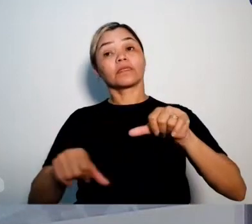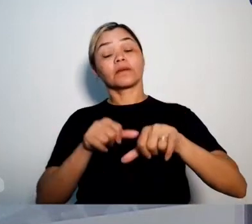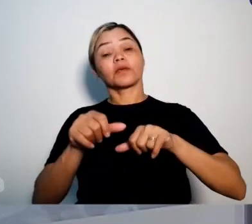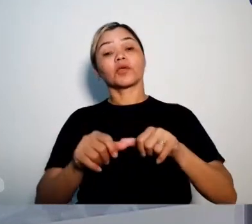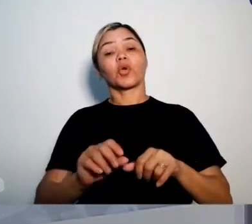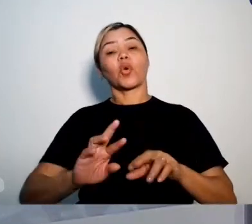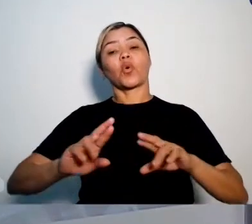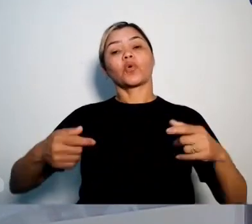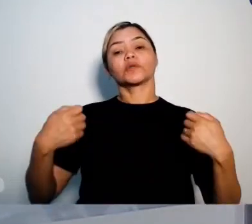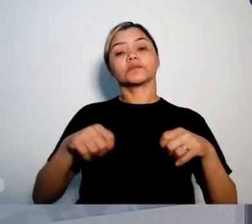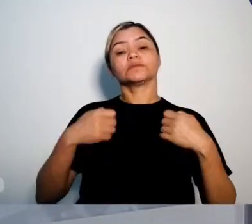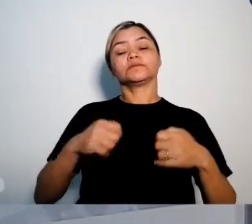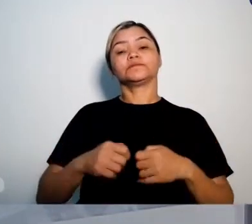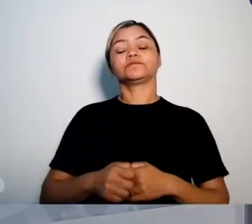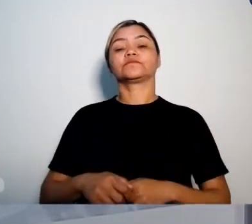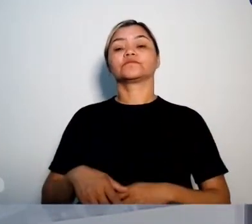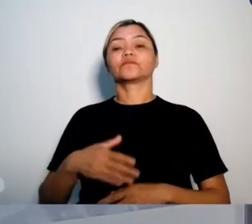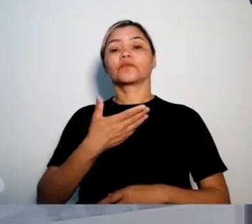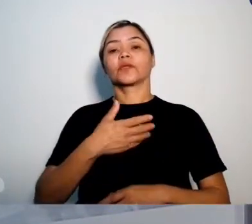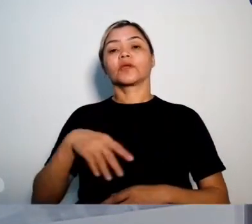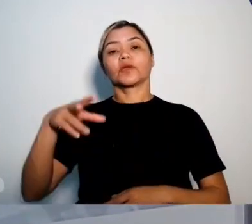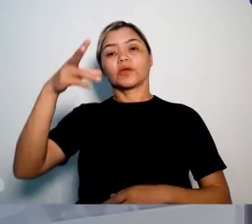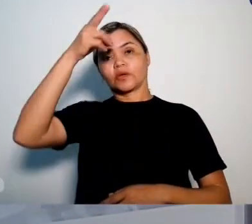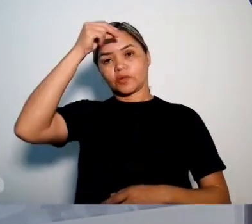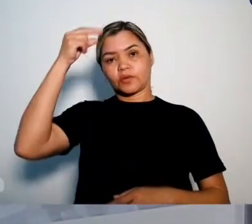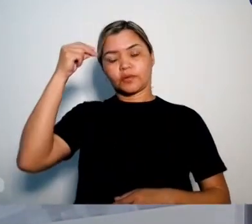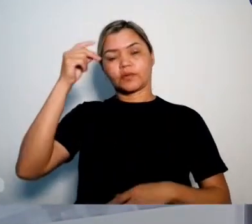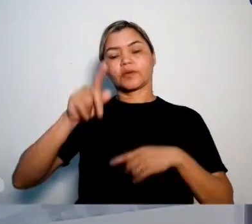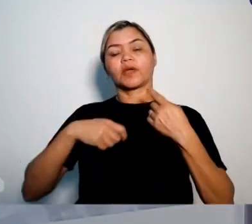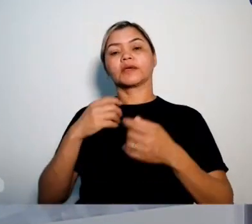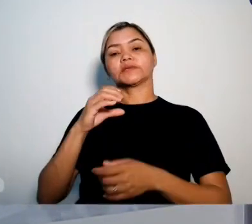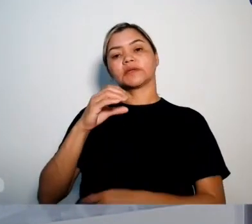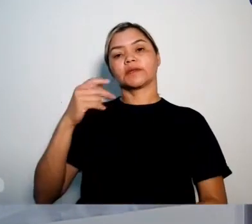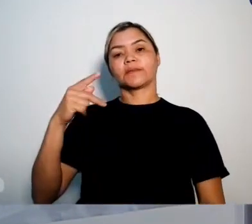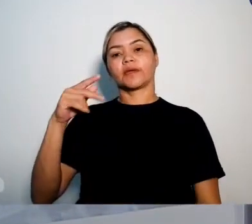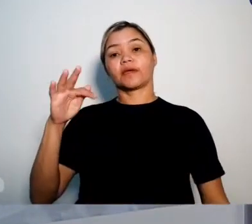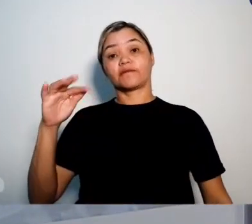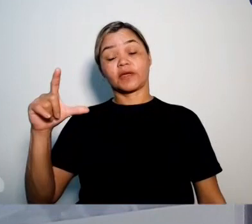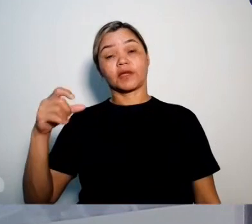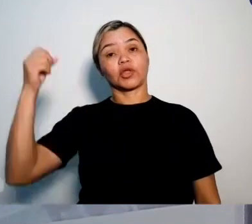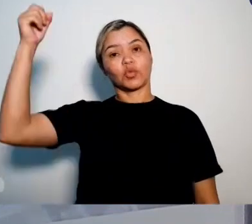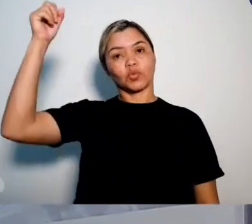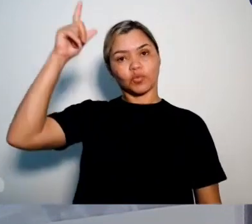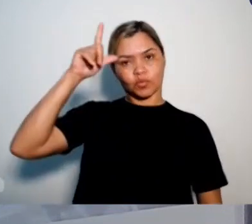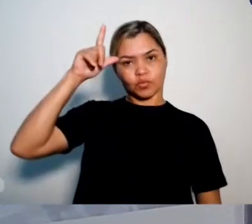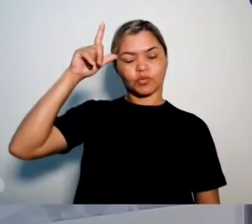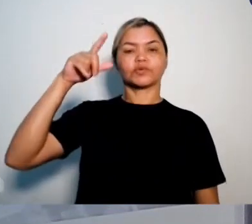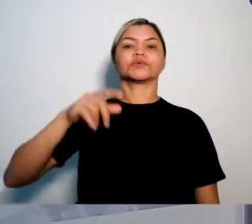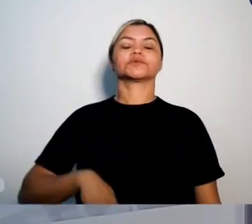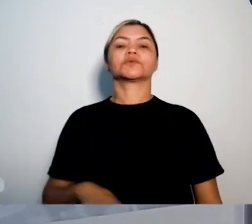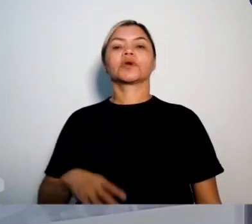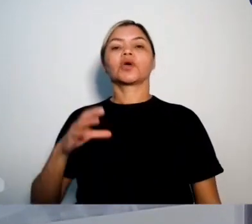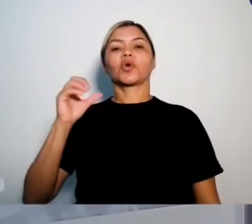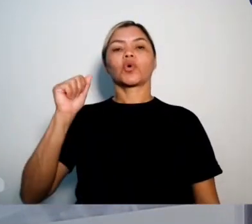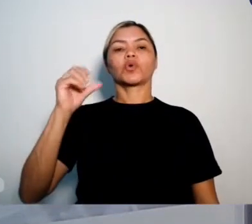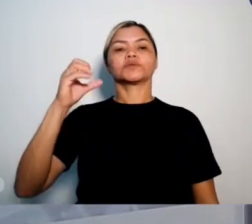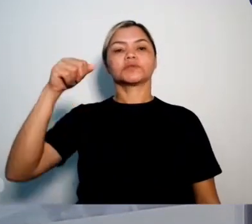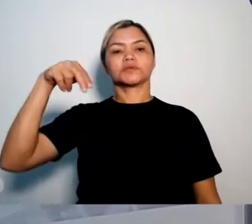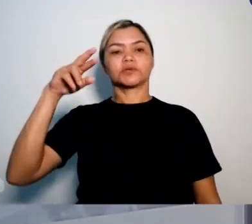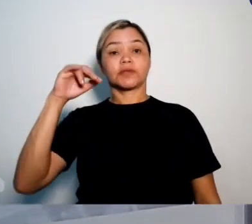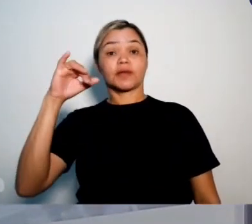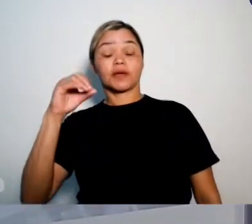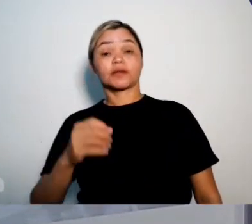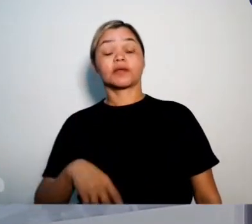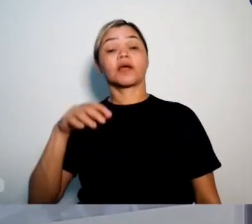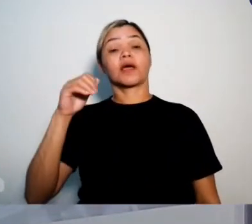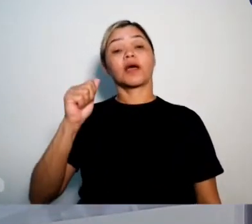do Poder Executivo, é com a CPFL, iluminação, com as concessionárias, como a